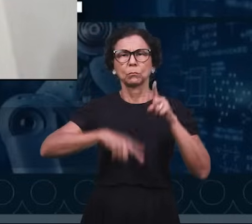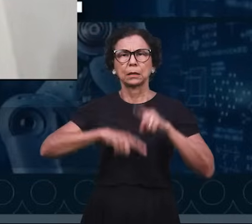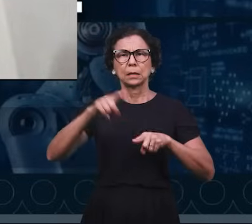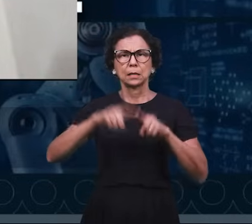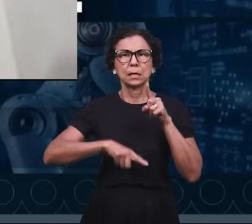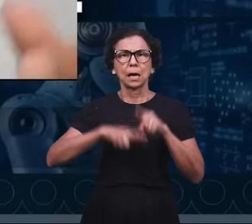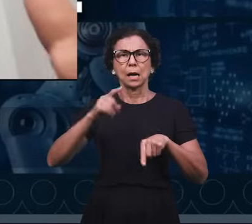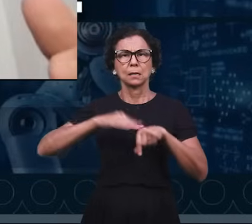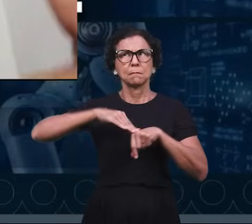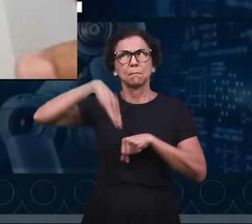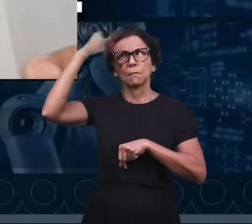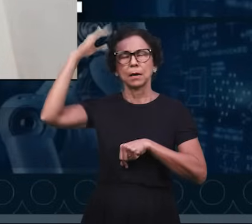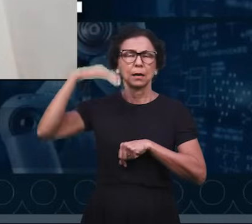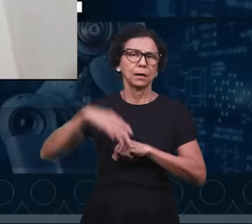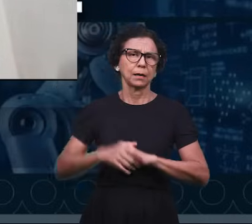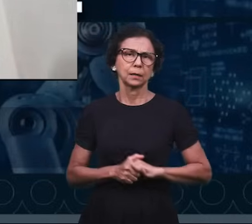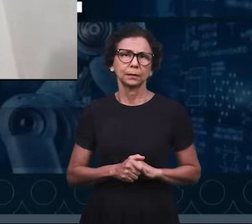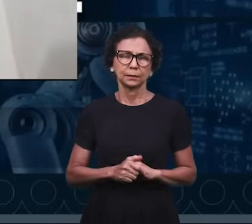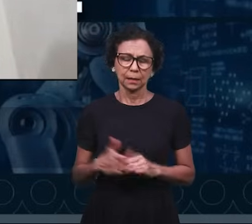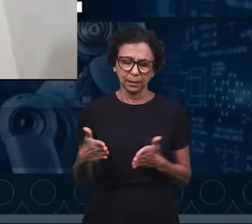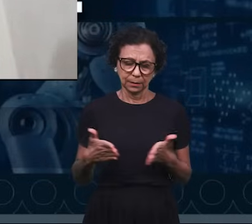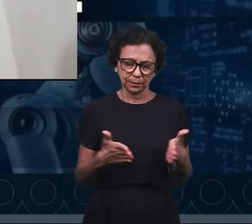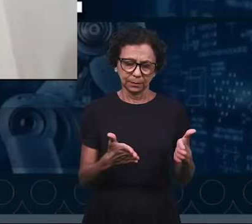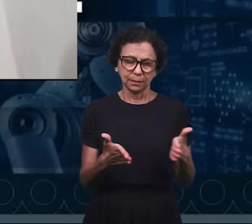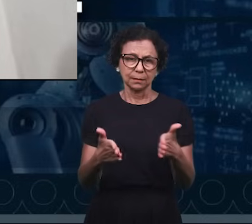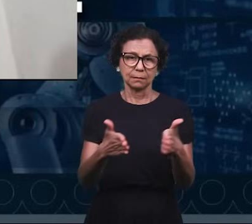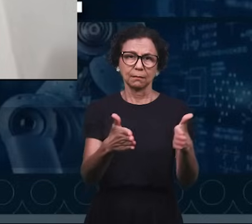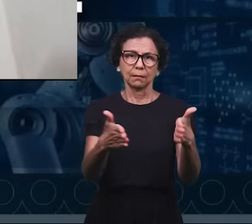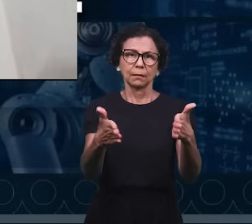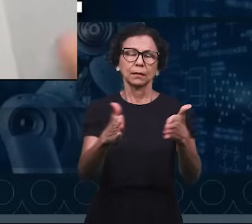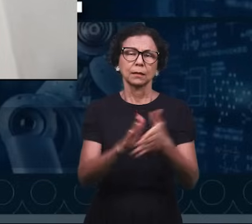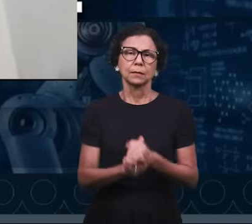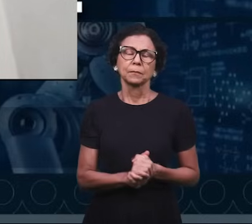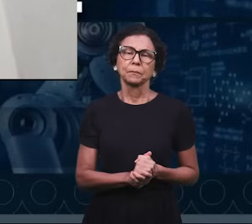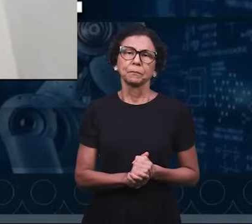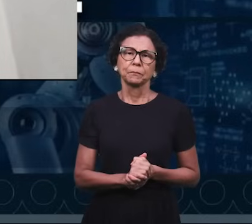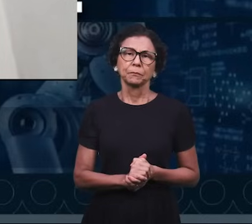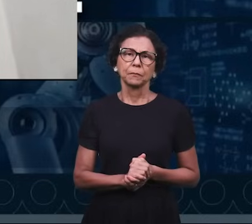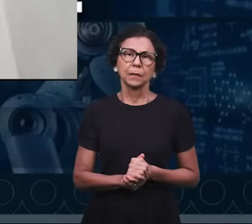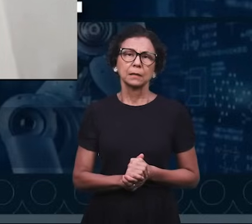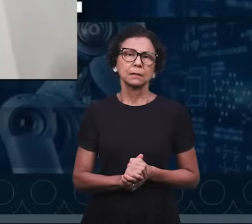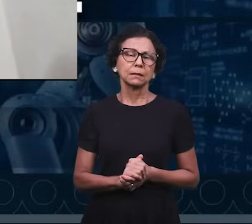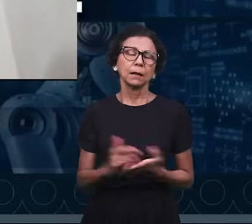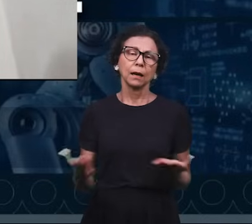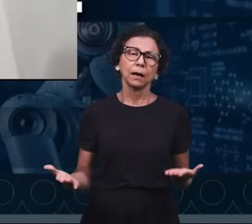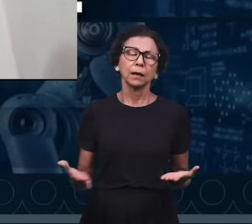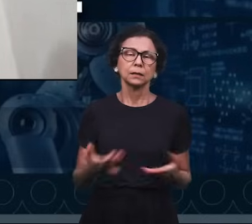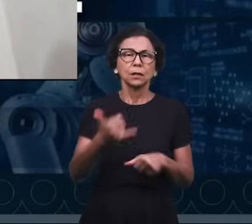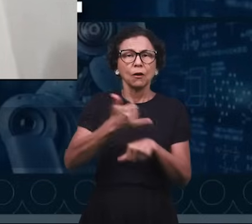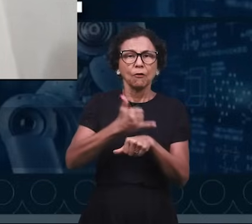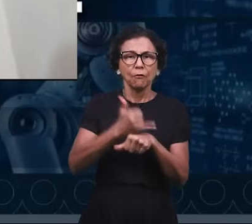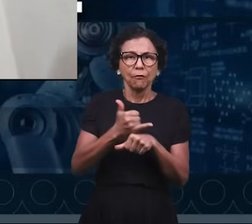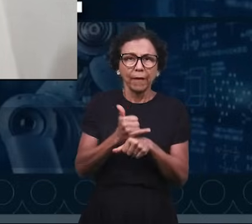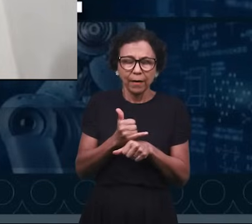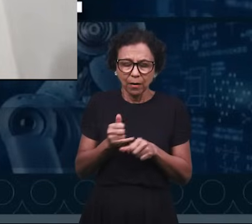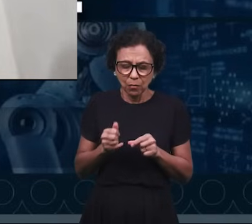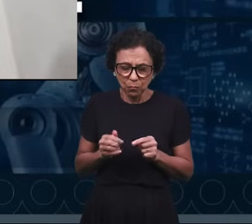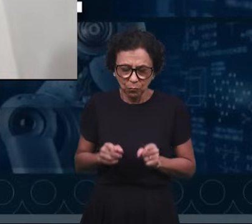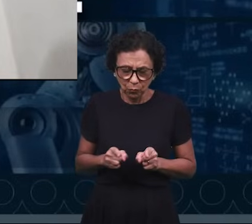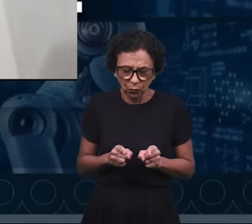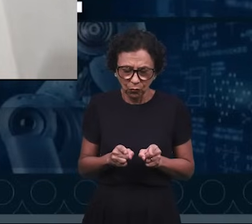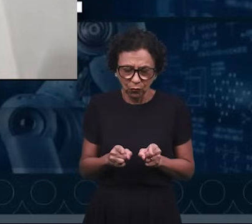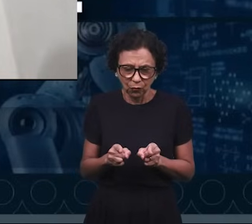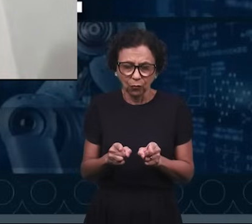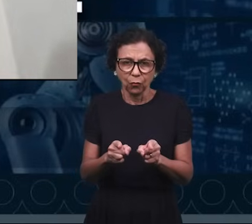né, de como estão as estradas, né, os trilhos, o que precisa ser feito a manutenção. A própria inteligência artificial ela vai